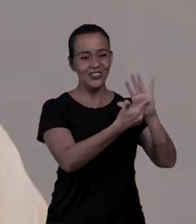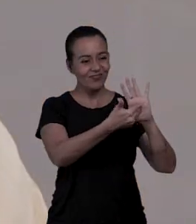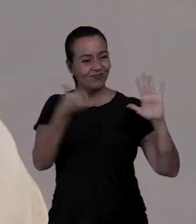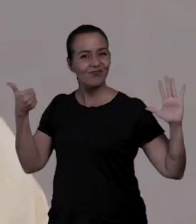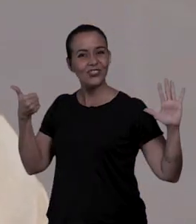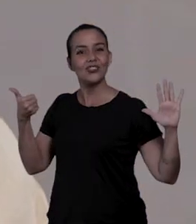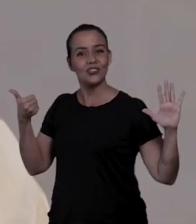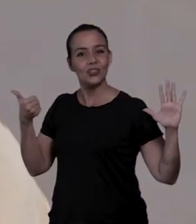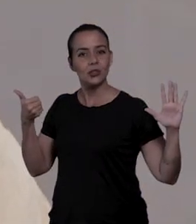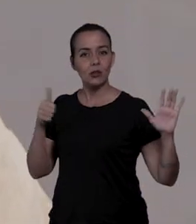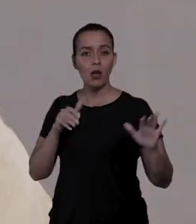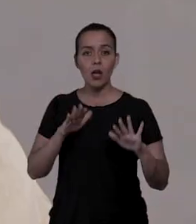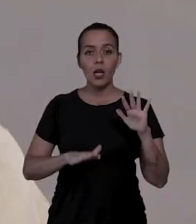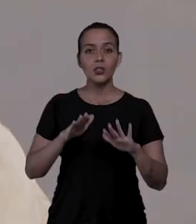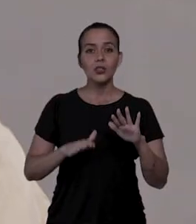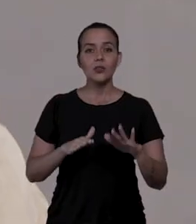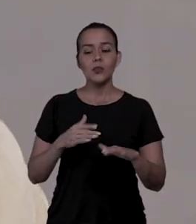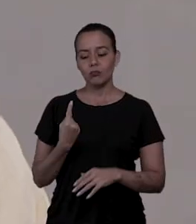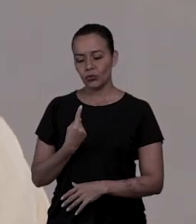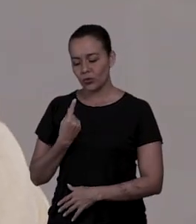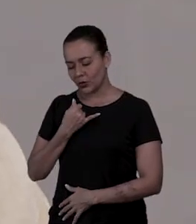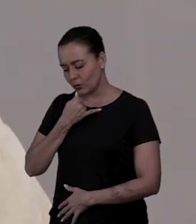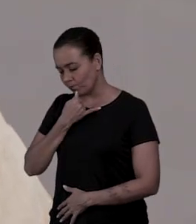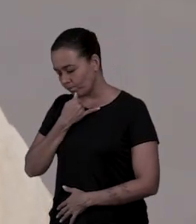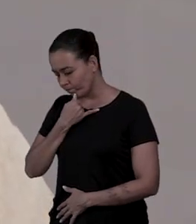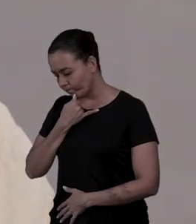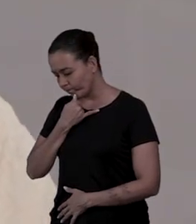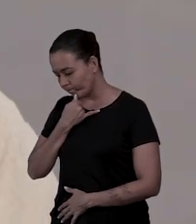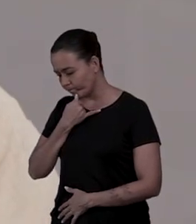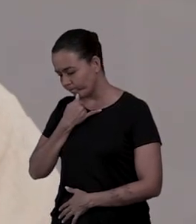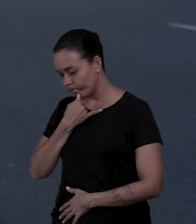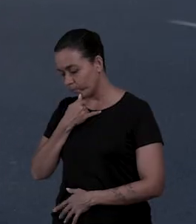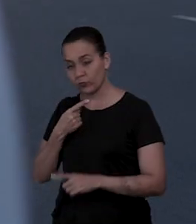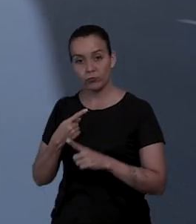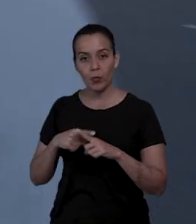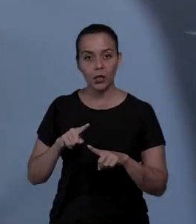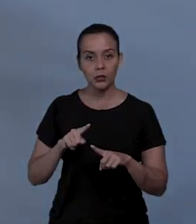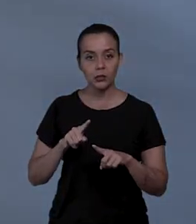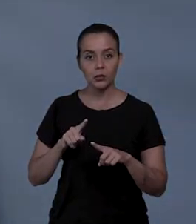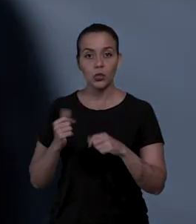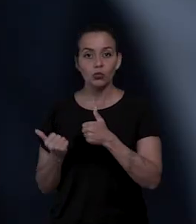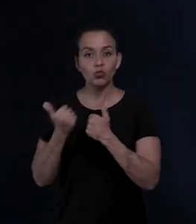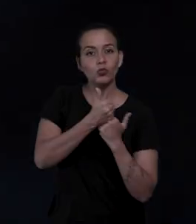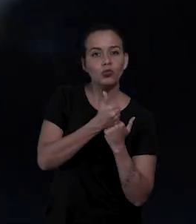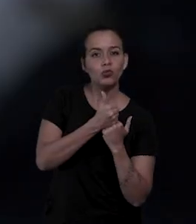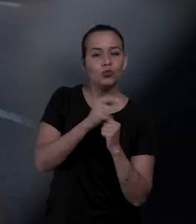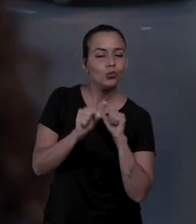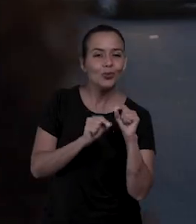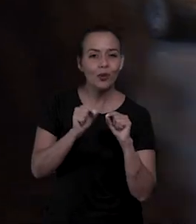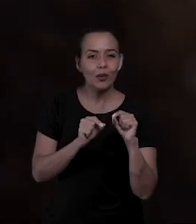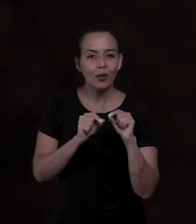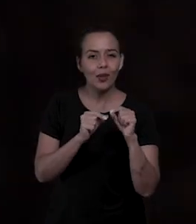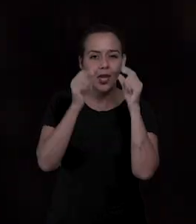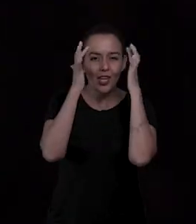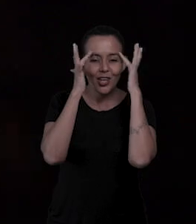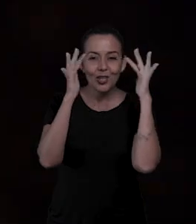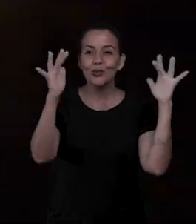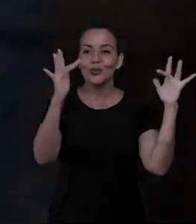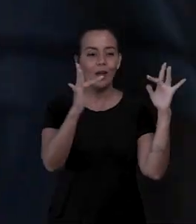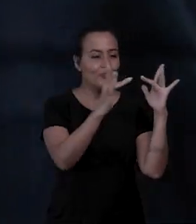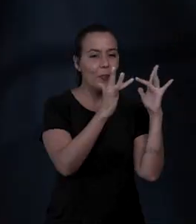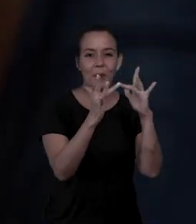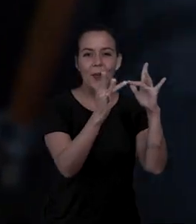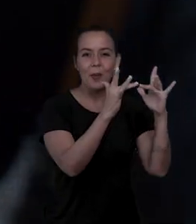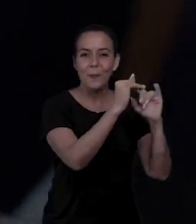essa solidão ela é mascarada por uma ilusão de conexão. Pessoas